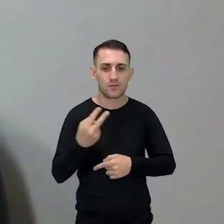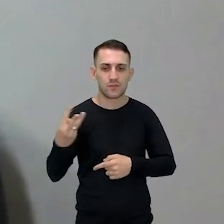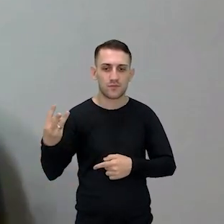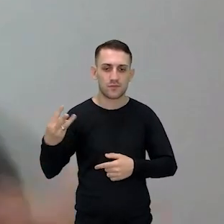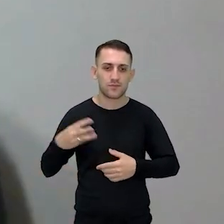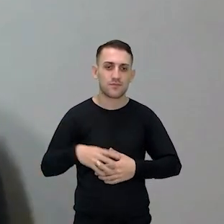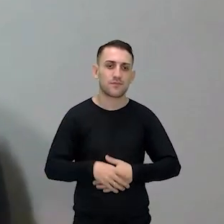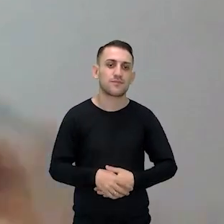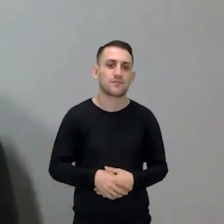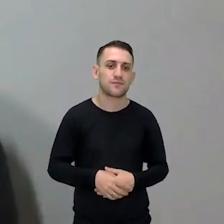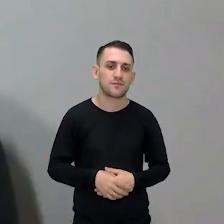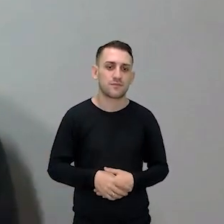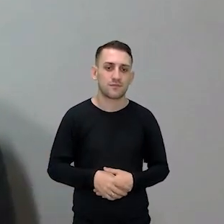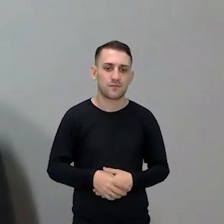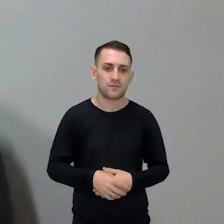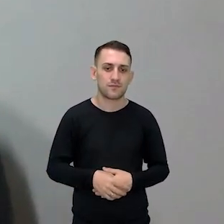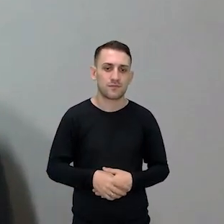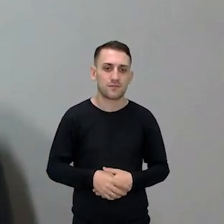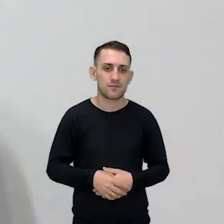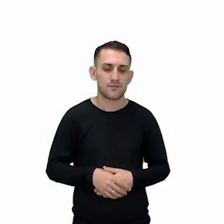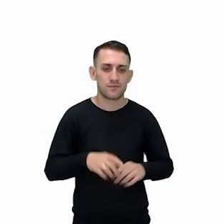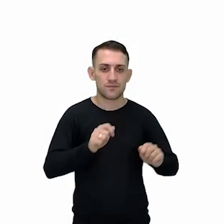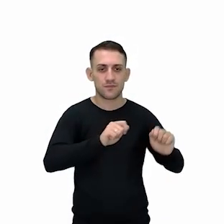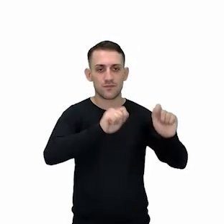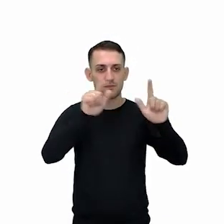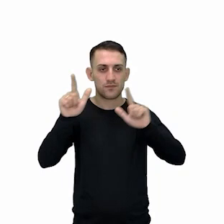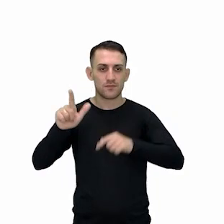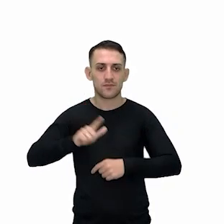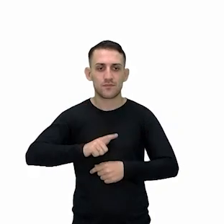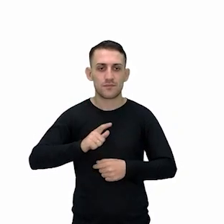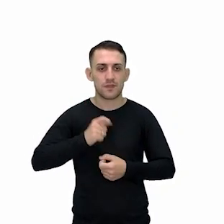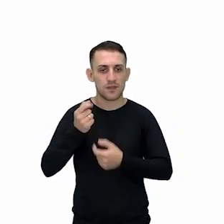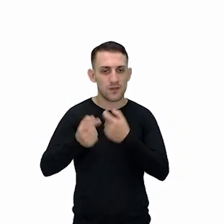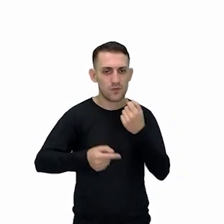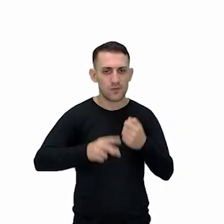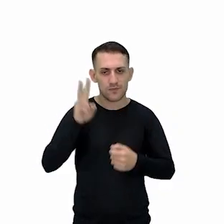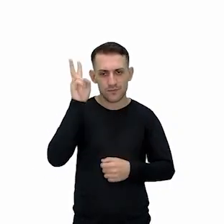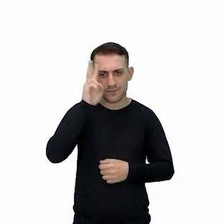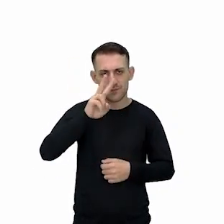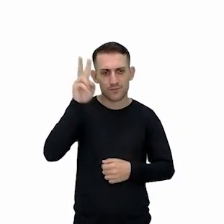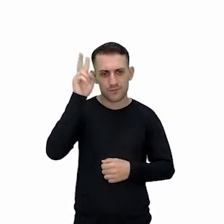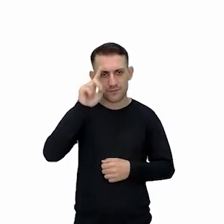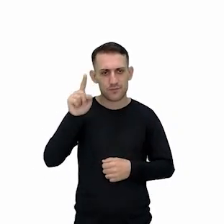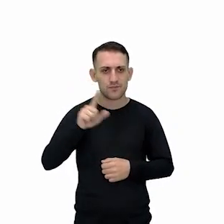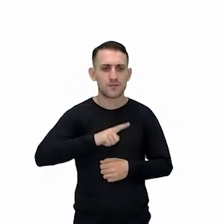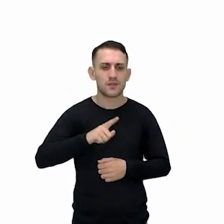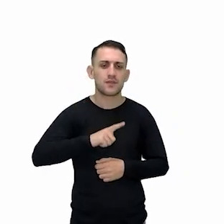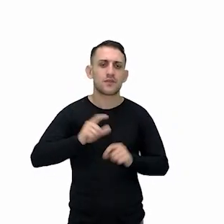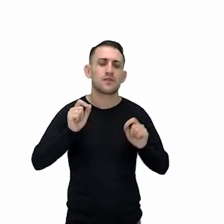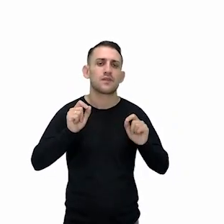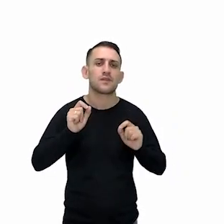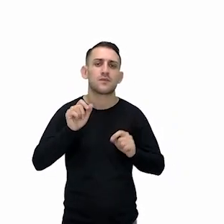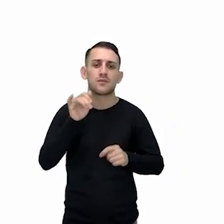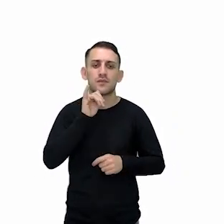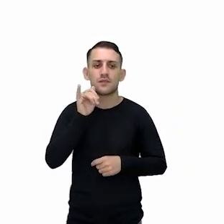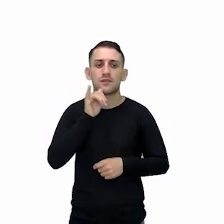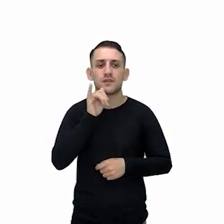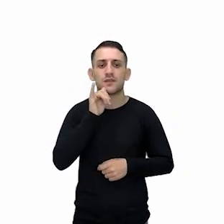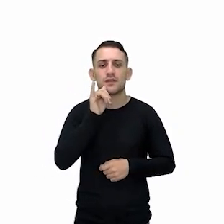certo? Bom, no nosso próximo slide temos alguns outros lembretes. Então, o outro lembrete